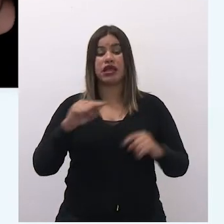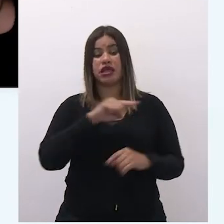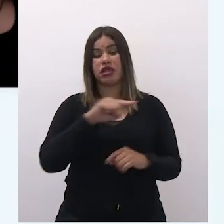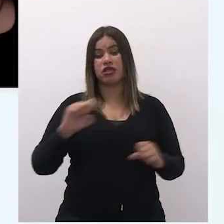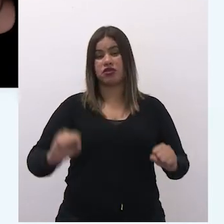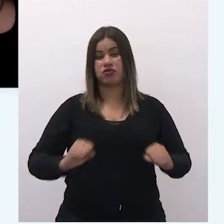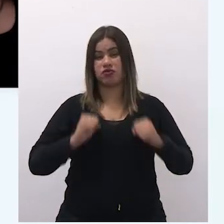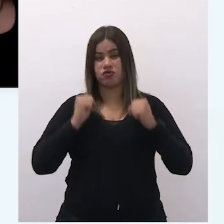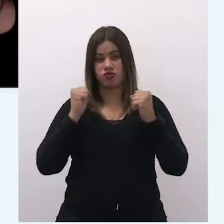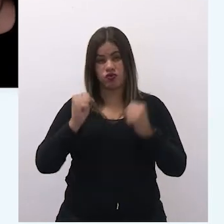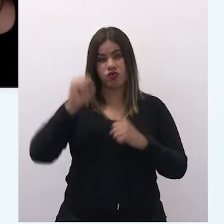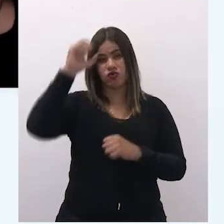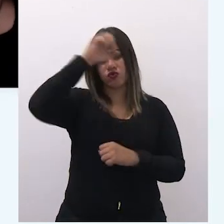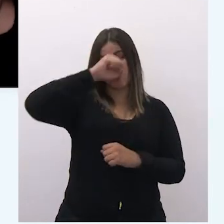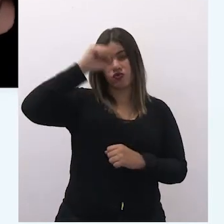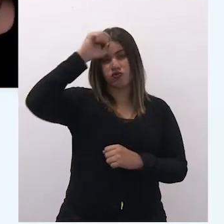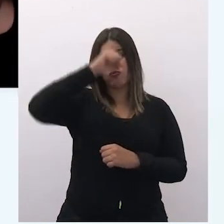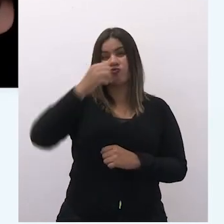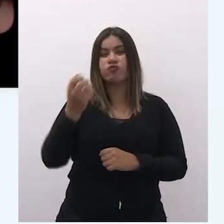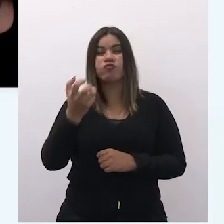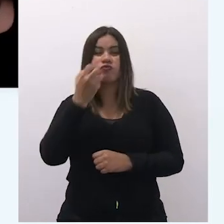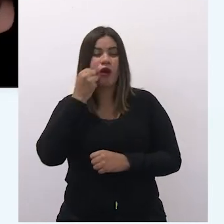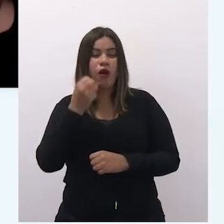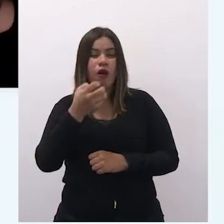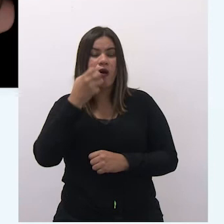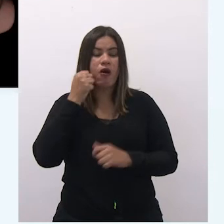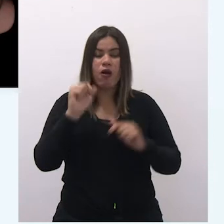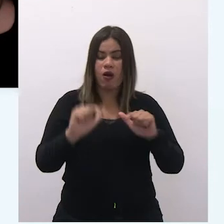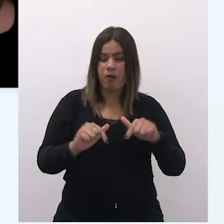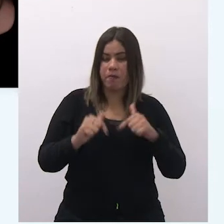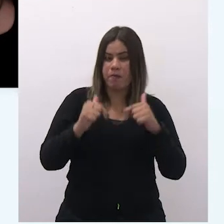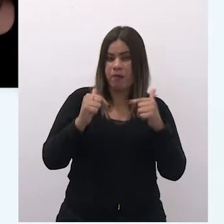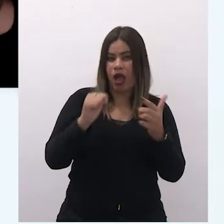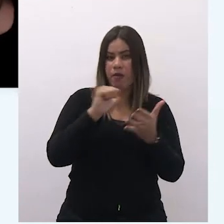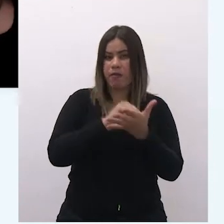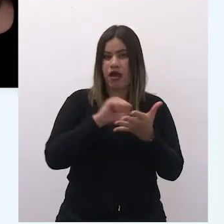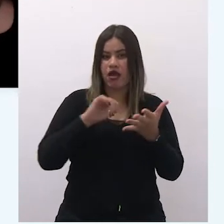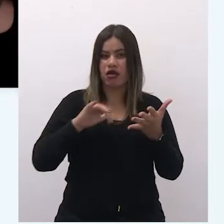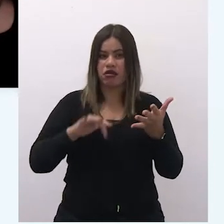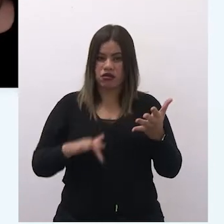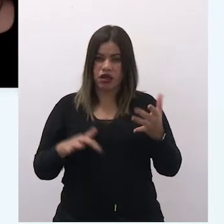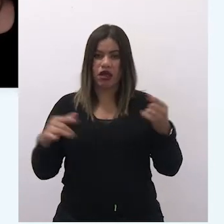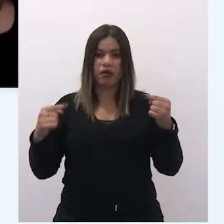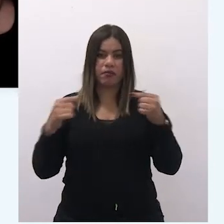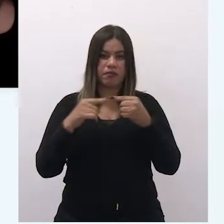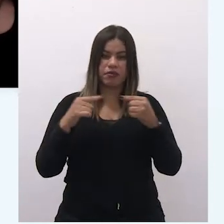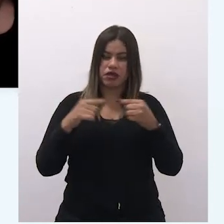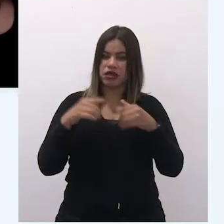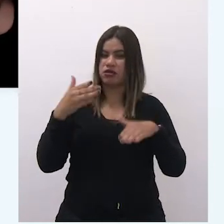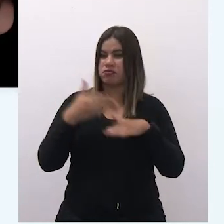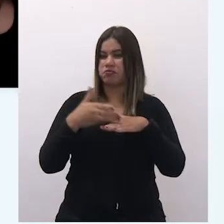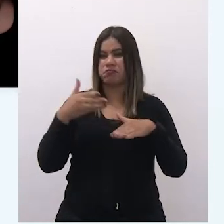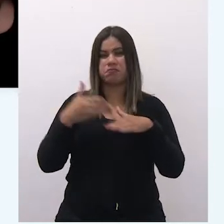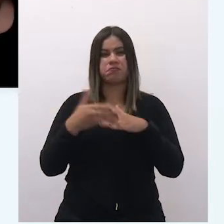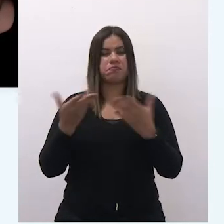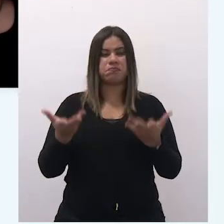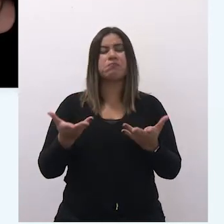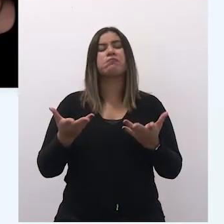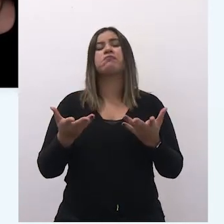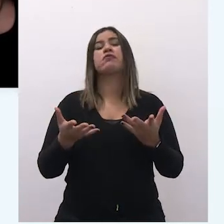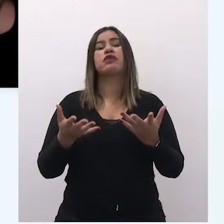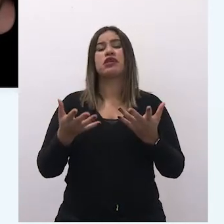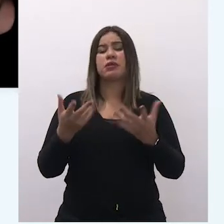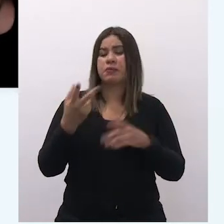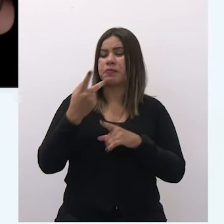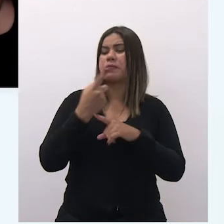buscarem conhecimento, deles se engajarem em atividades que envolvam muita participação, que envolvam